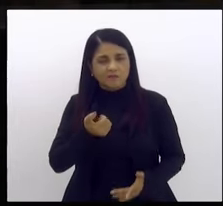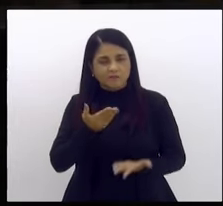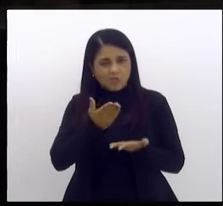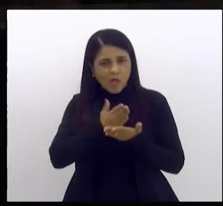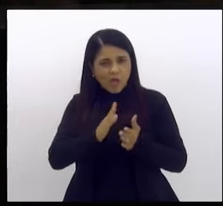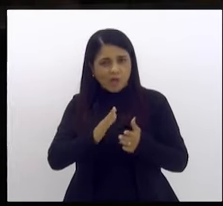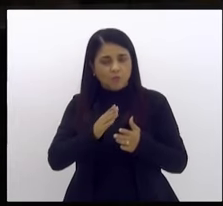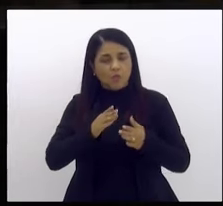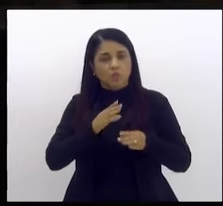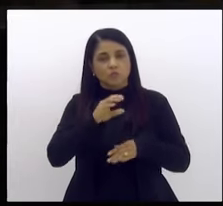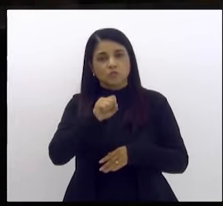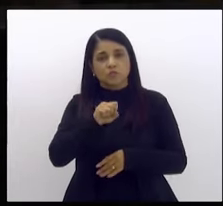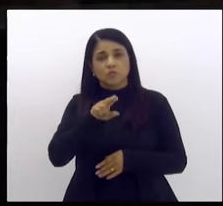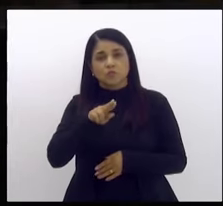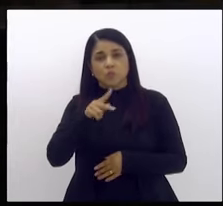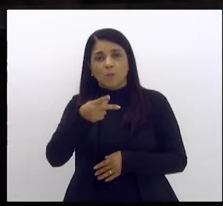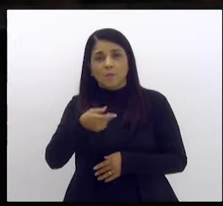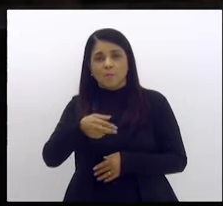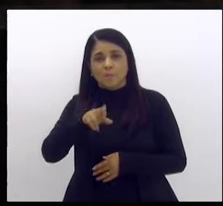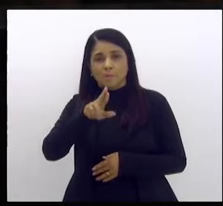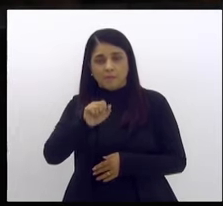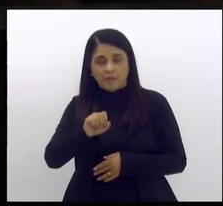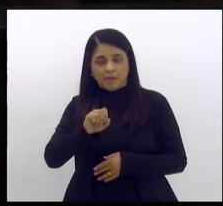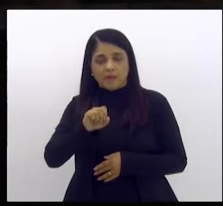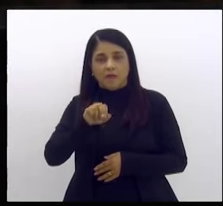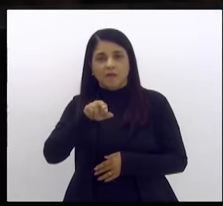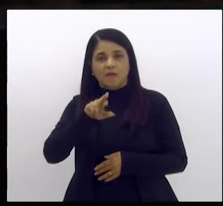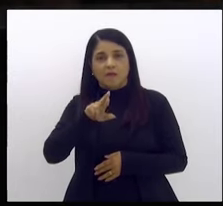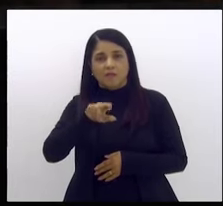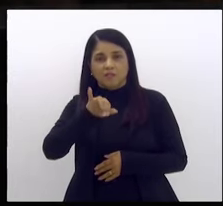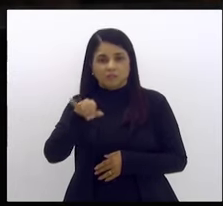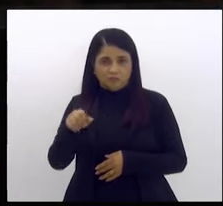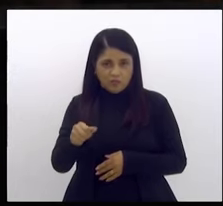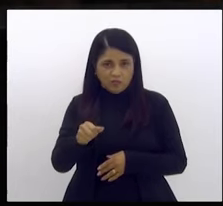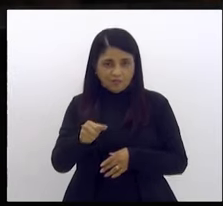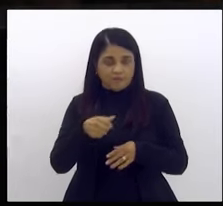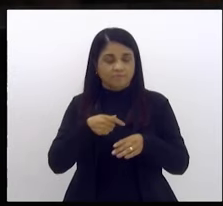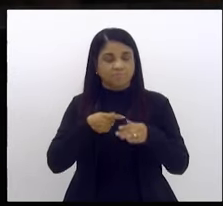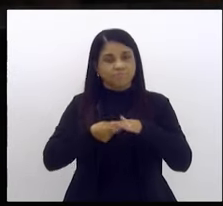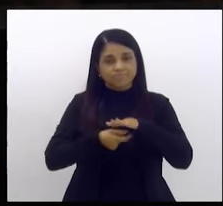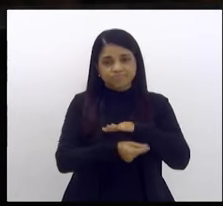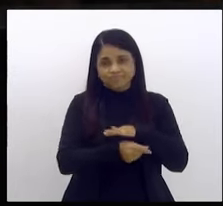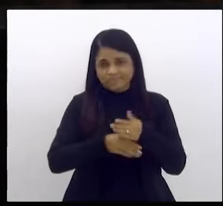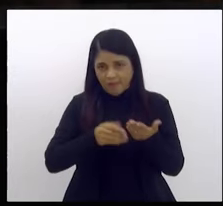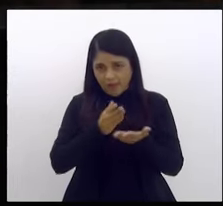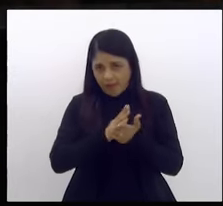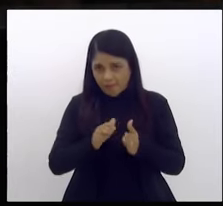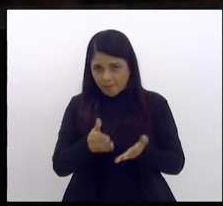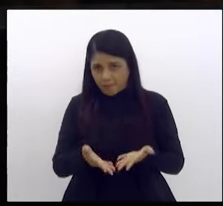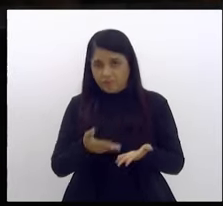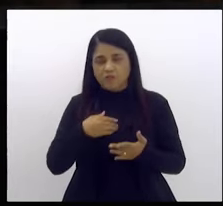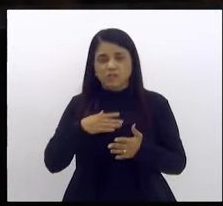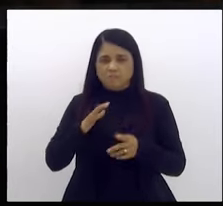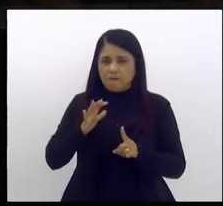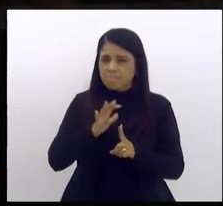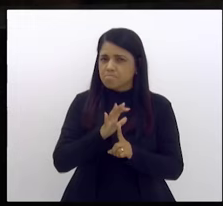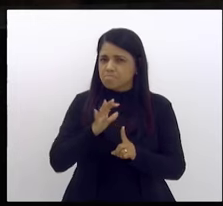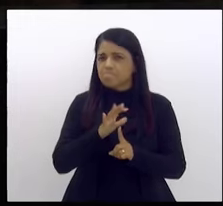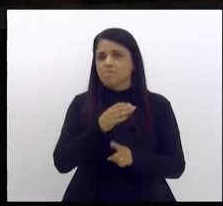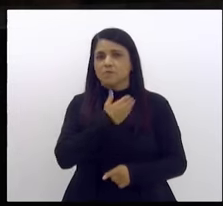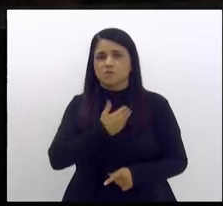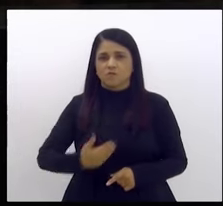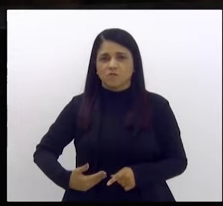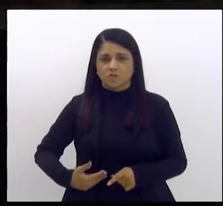com o Super RJ. Mas a gente sabe que o nosso papel aqui é fundamental para pressionar esse governo a ter, pelo